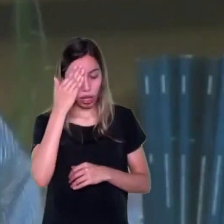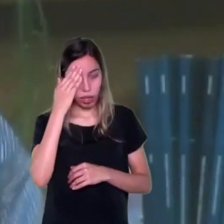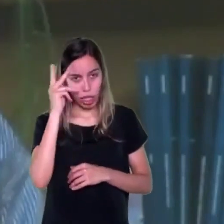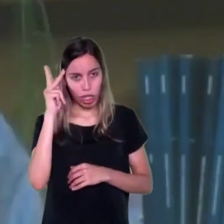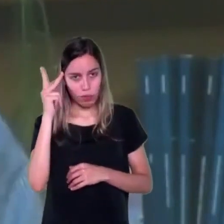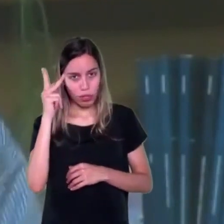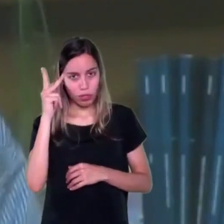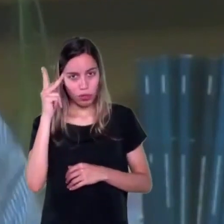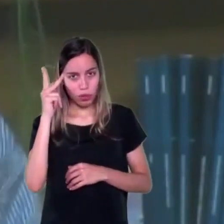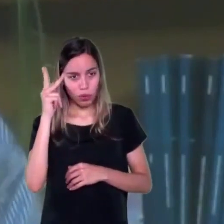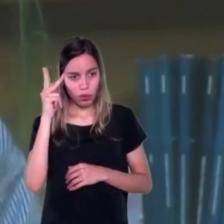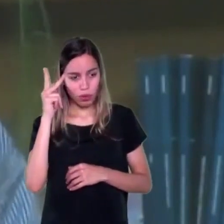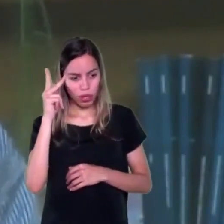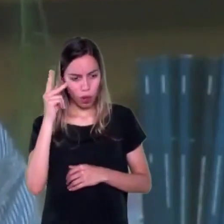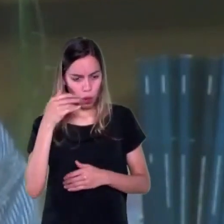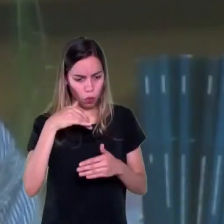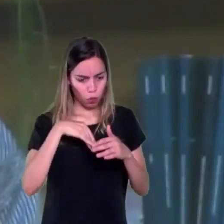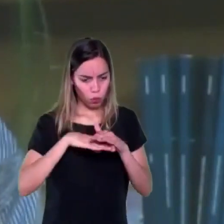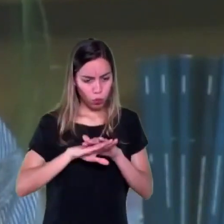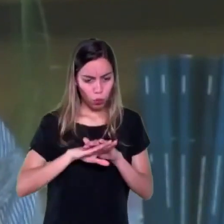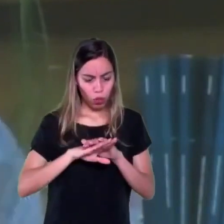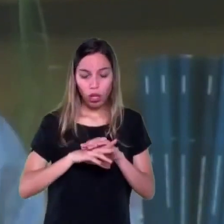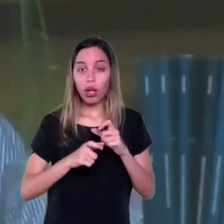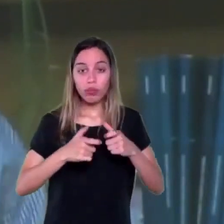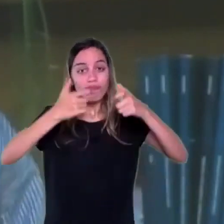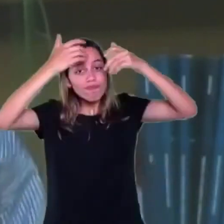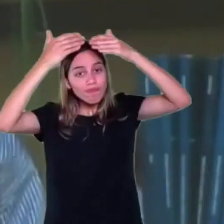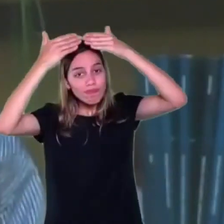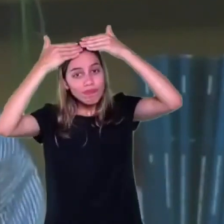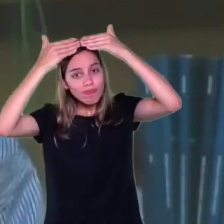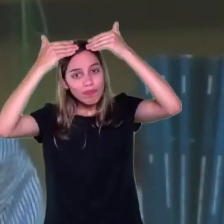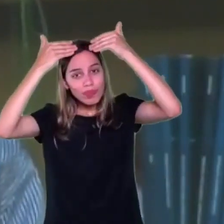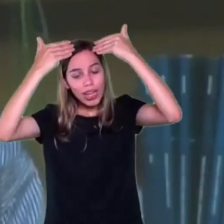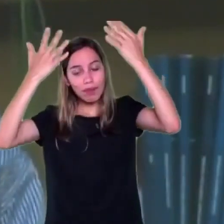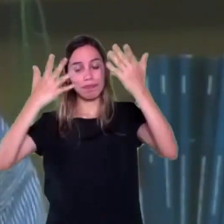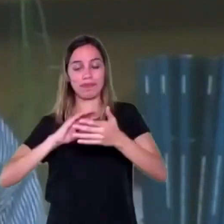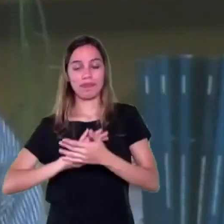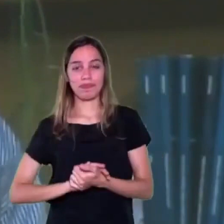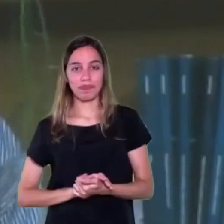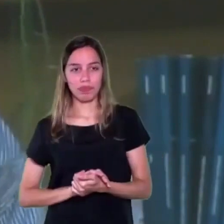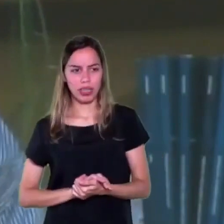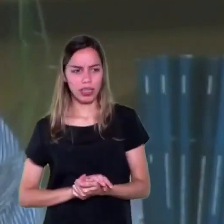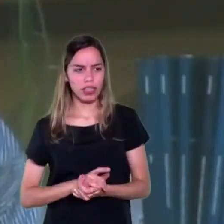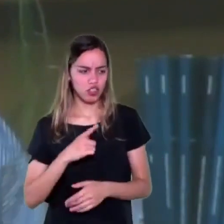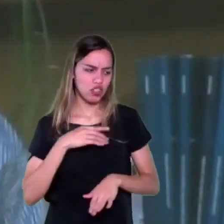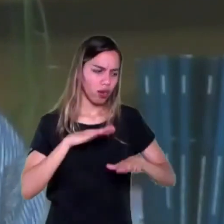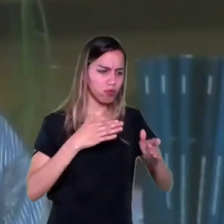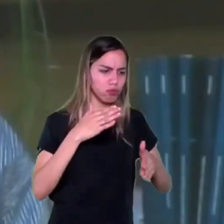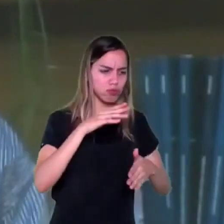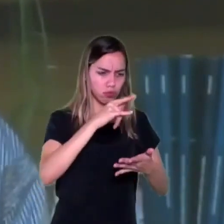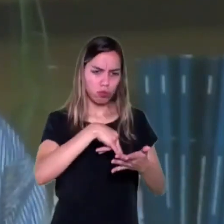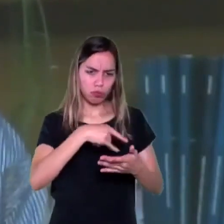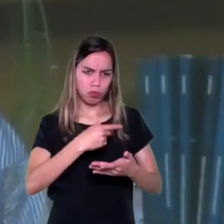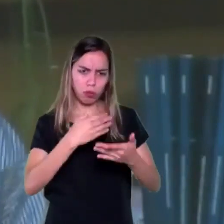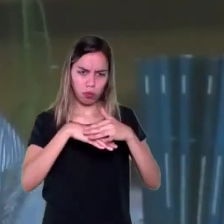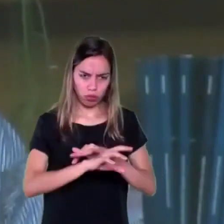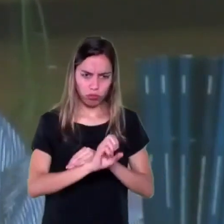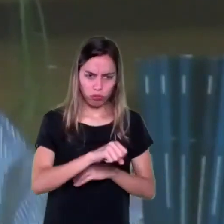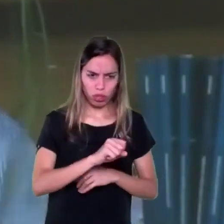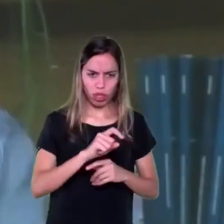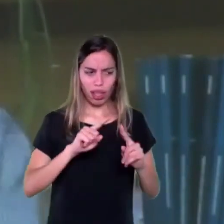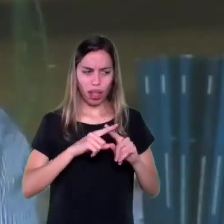verbais, né, na história oral dele. E alguma coisa de documentos, de fotografias, continuam com a